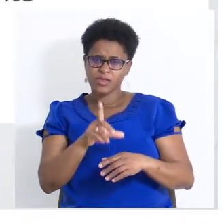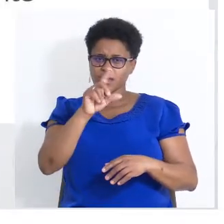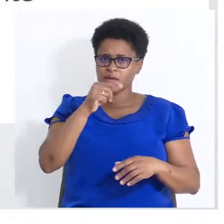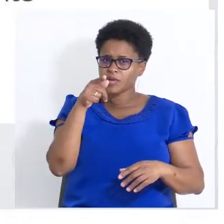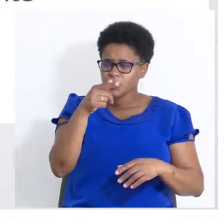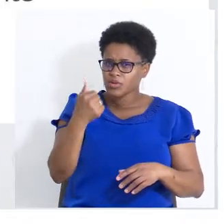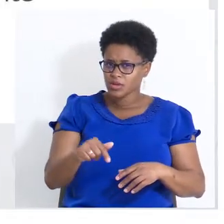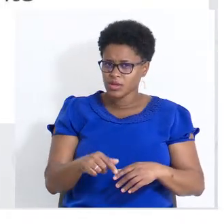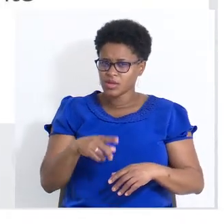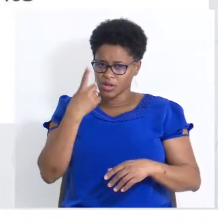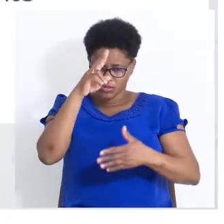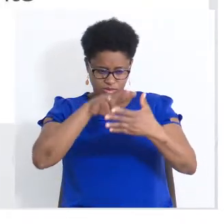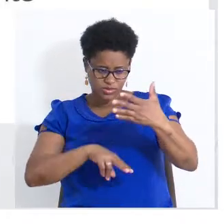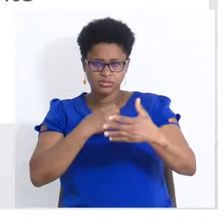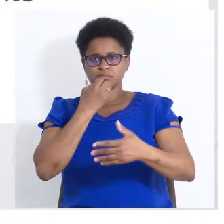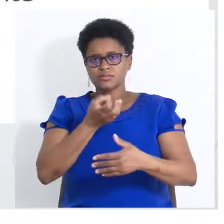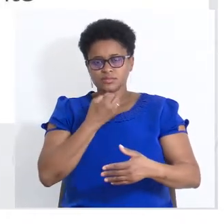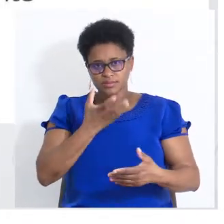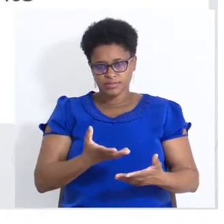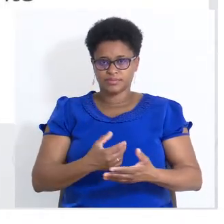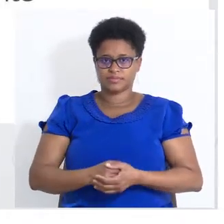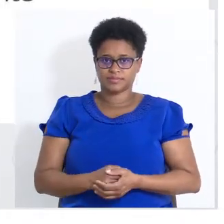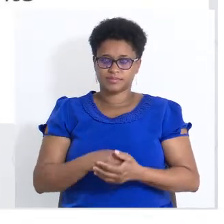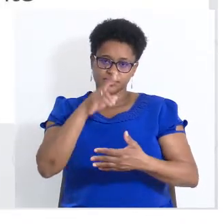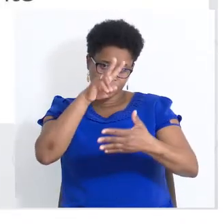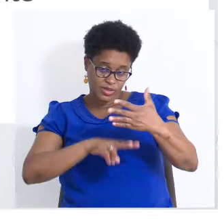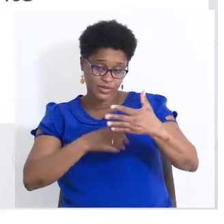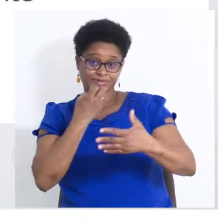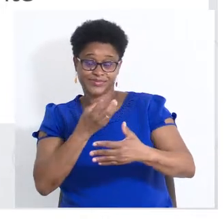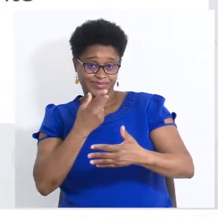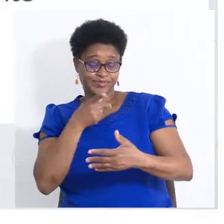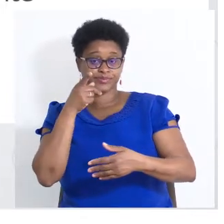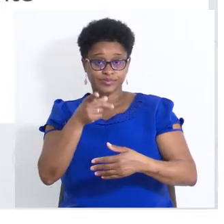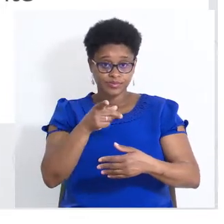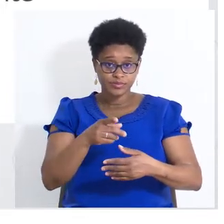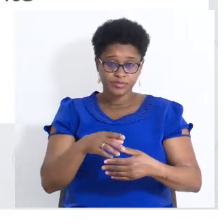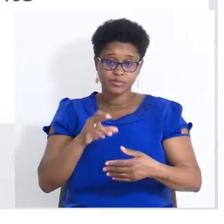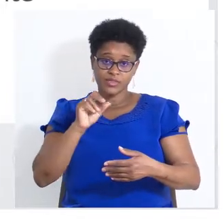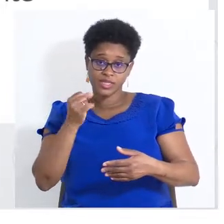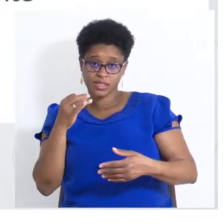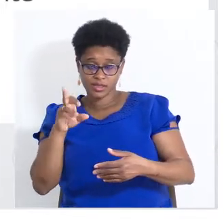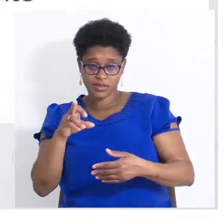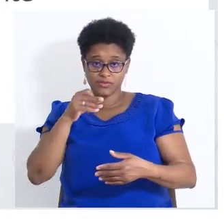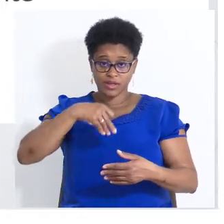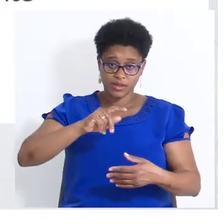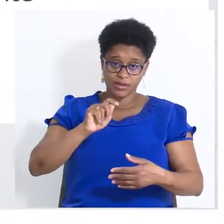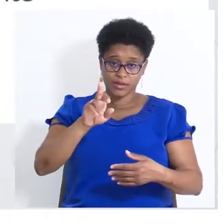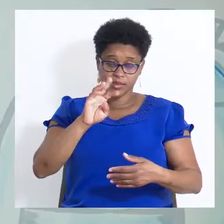E também tu tens um texto de argumentação. O texto de argumentação é o texto que vai agir, que vai persuadir.